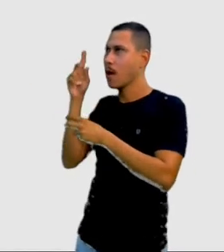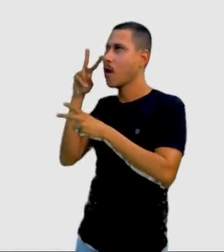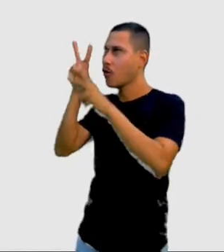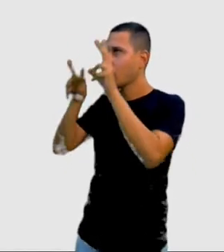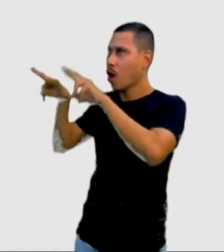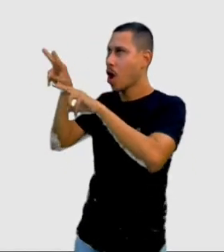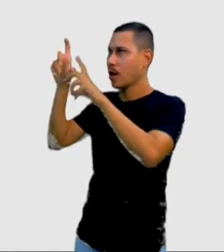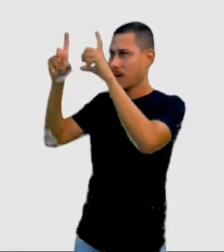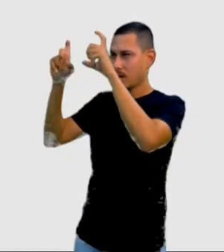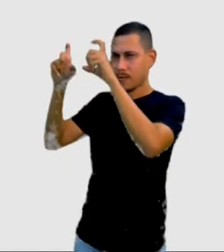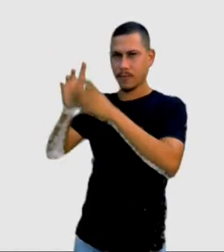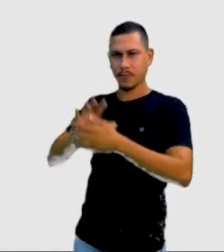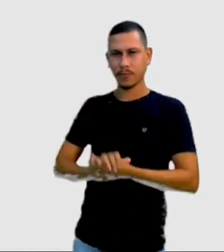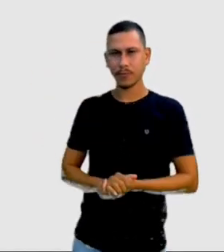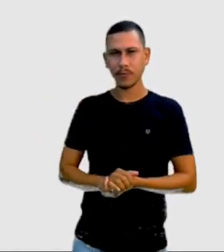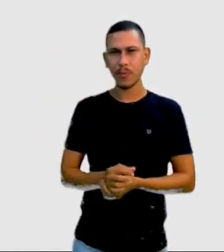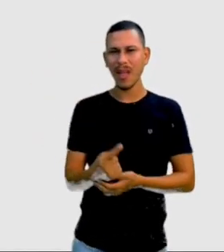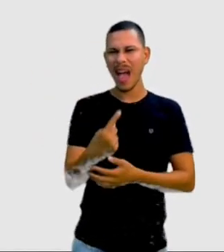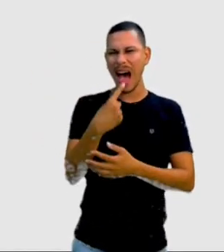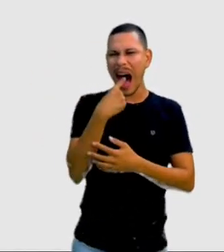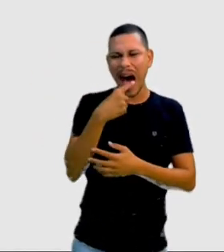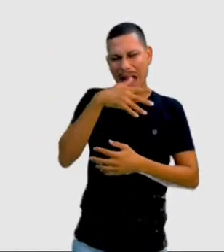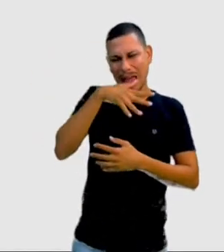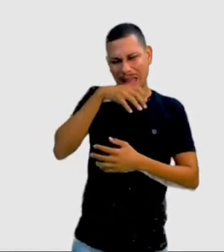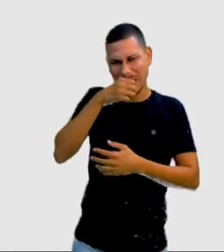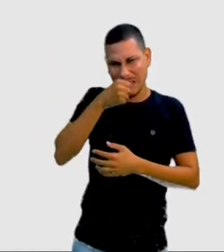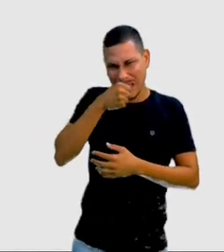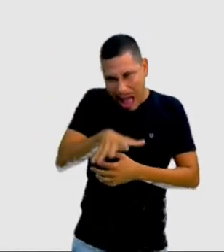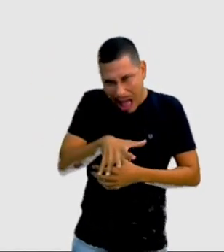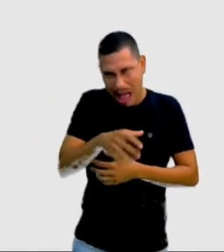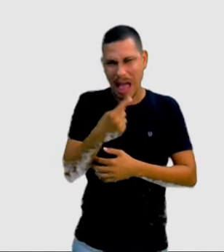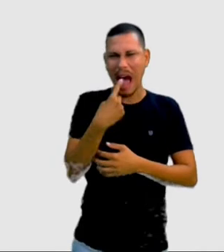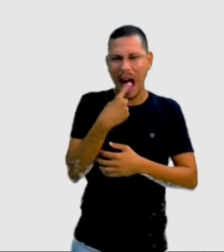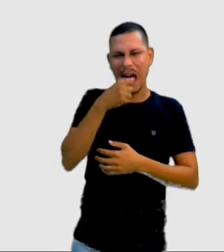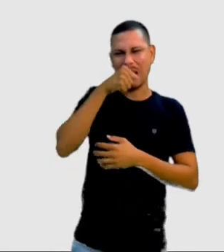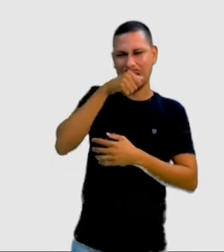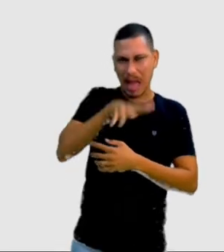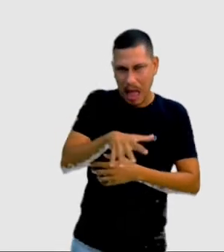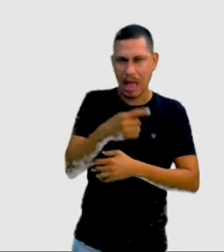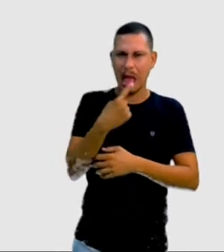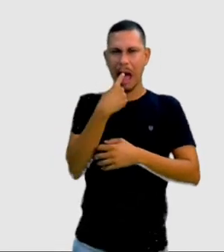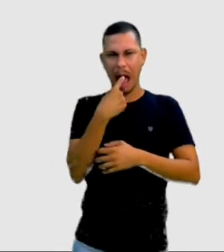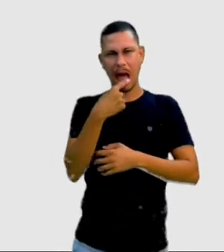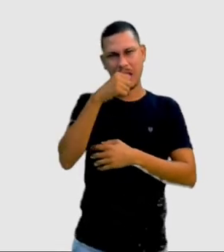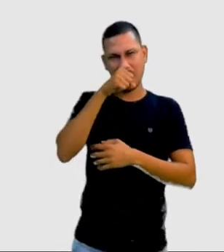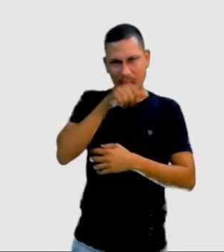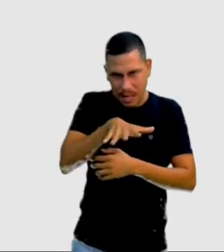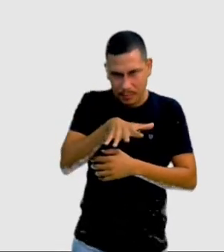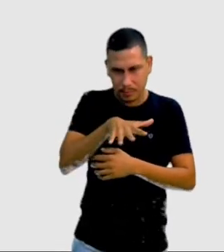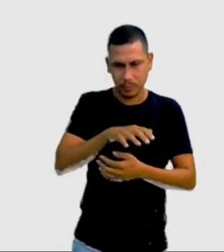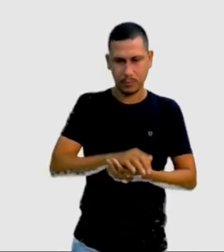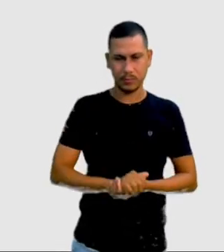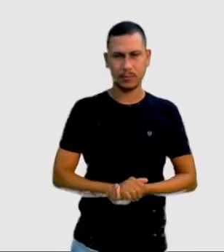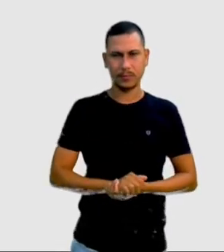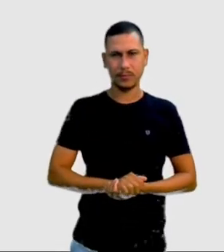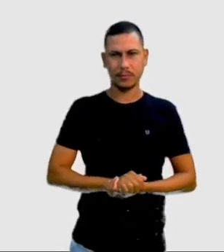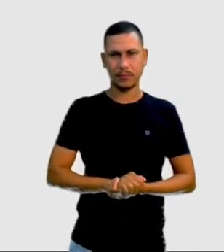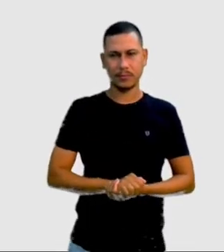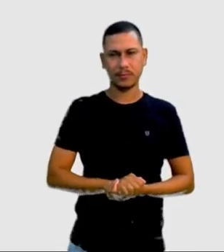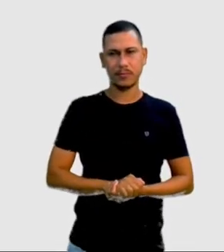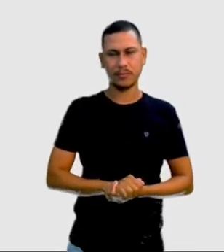está justamente forçando, né, o vômito, ela está forçando ali a expelir o alimento que